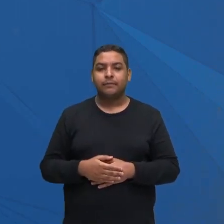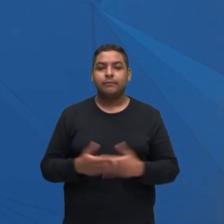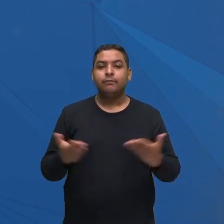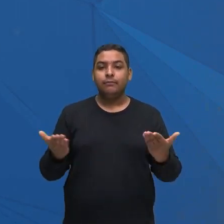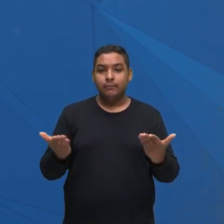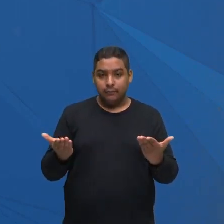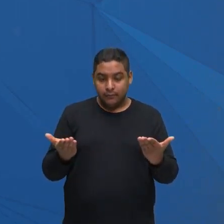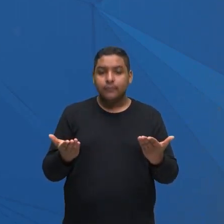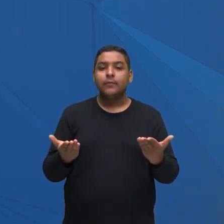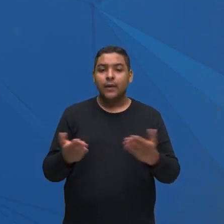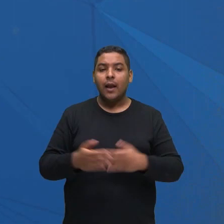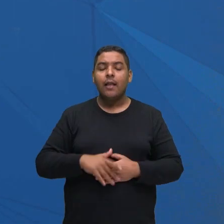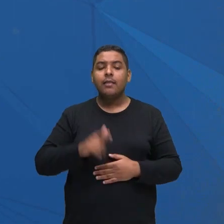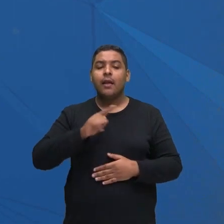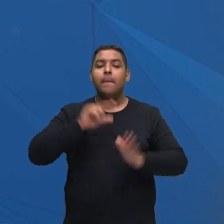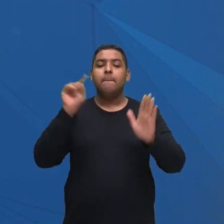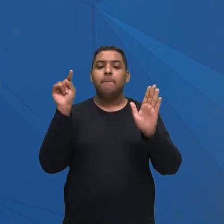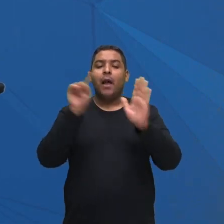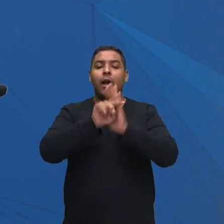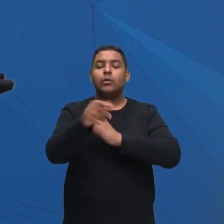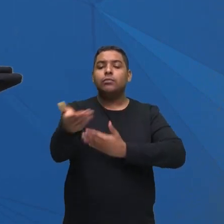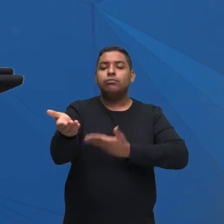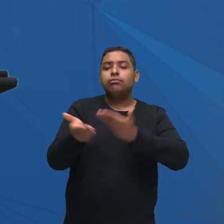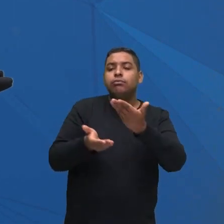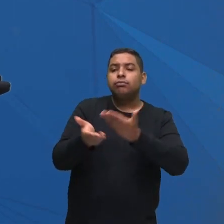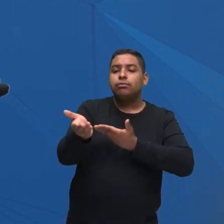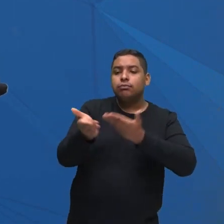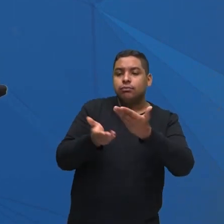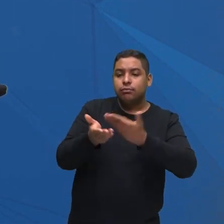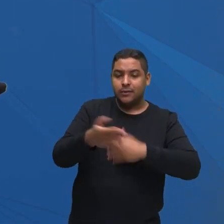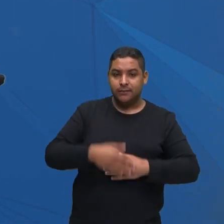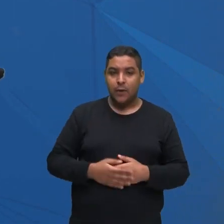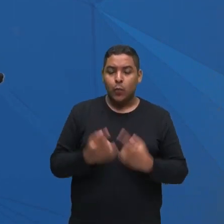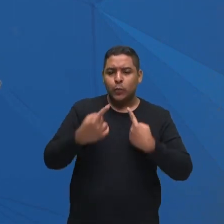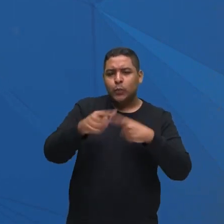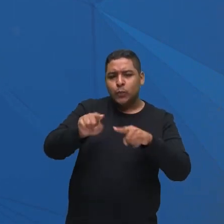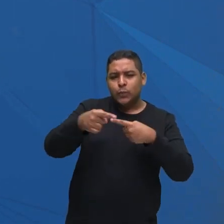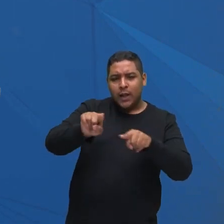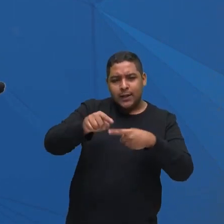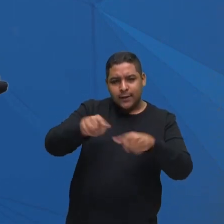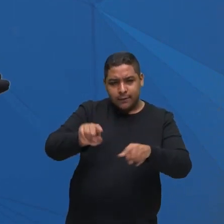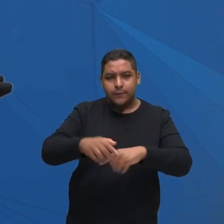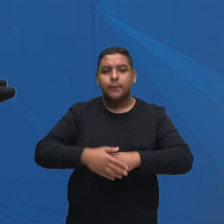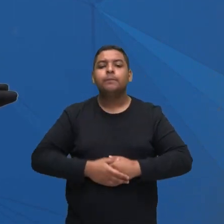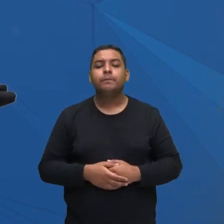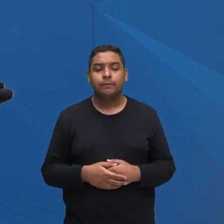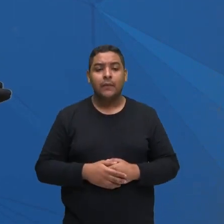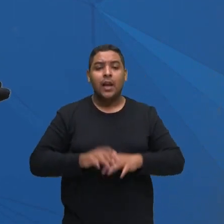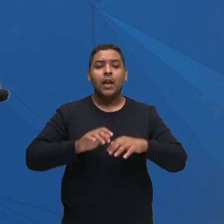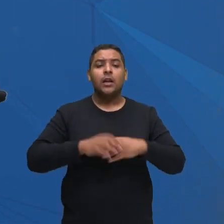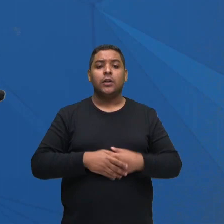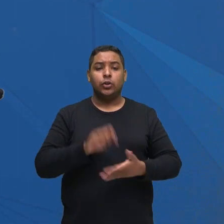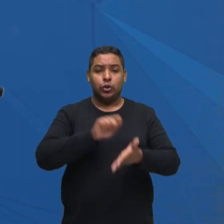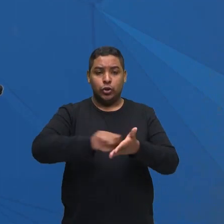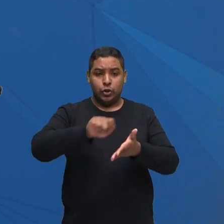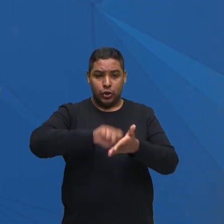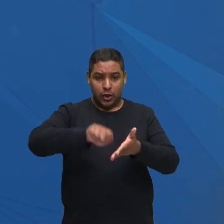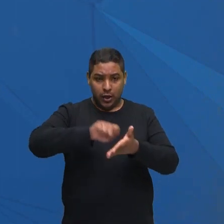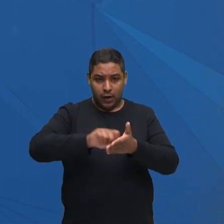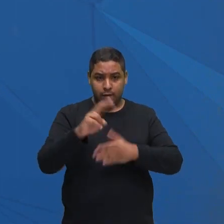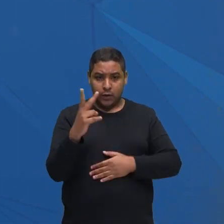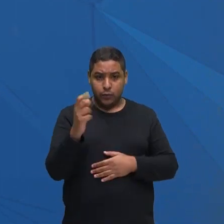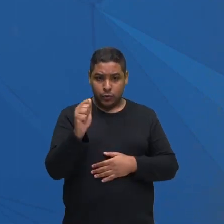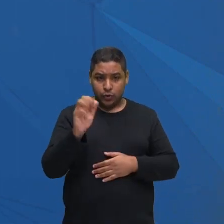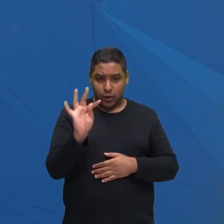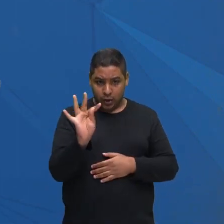pergunta interativa para você, que na verdade é um desafio. Eu quero que você escreva no chat ou no seu caderno, olha só